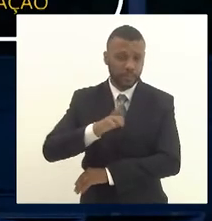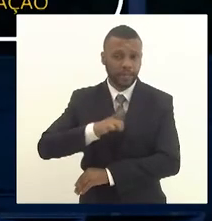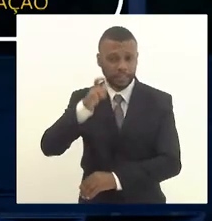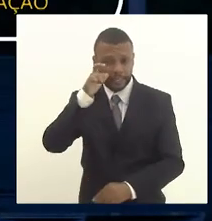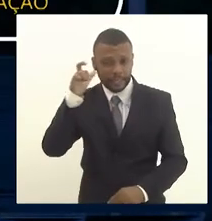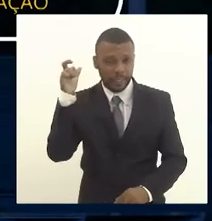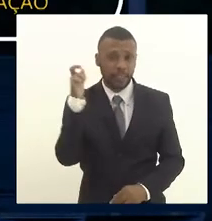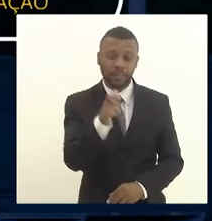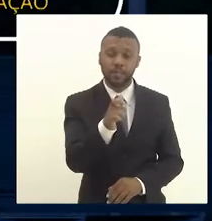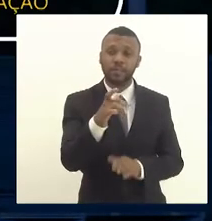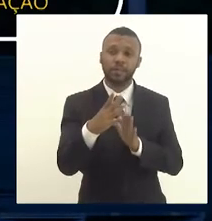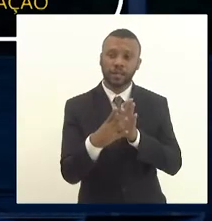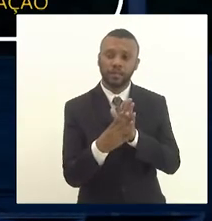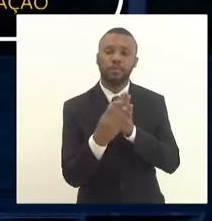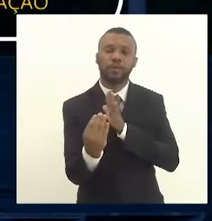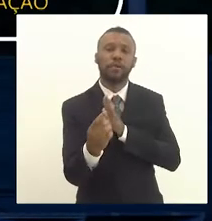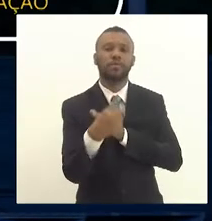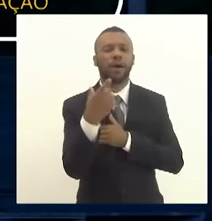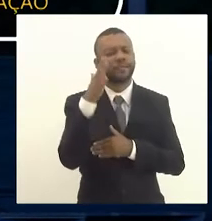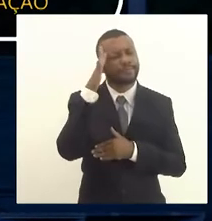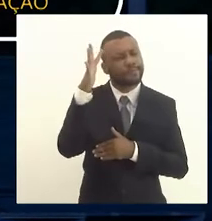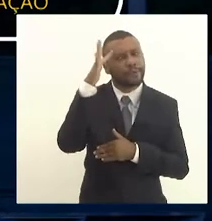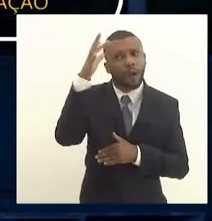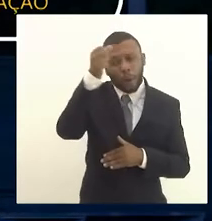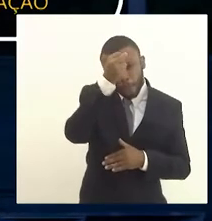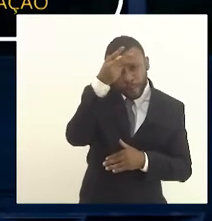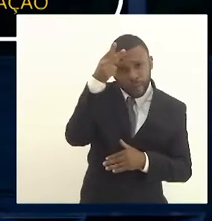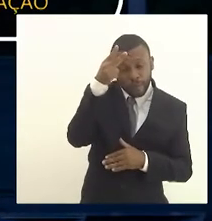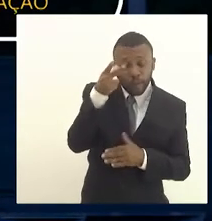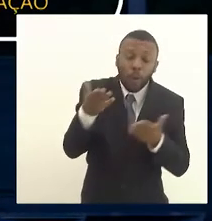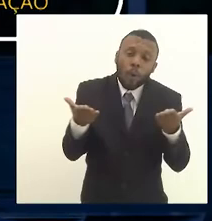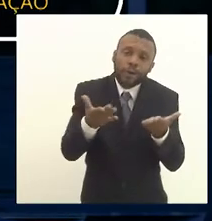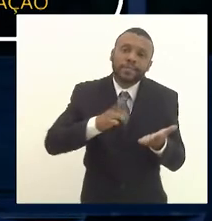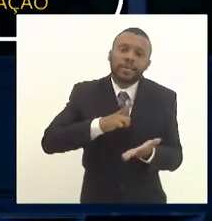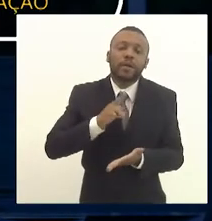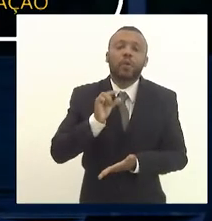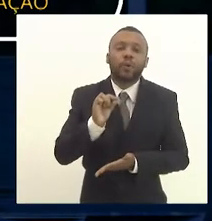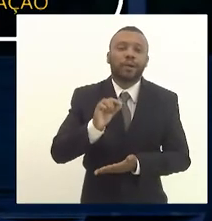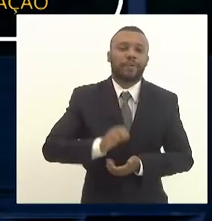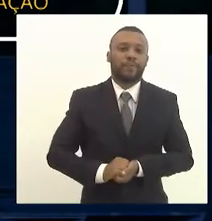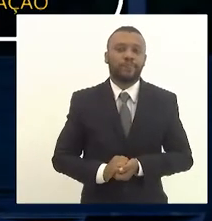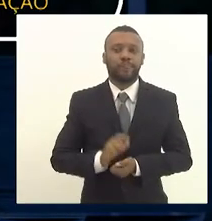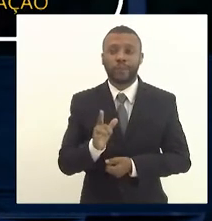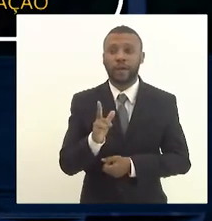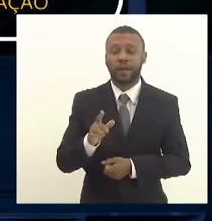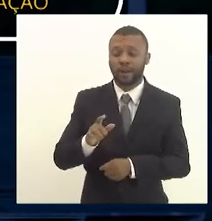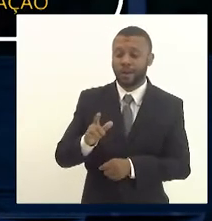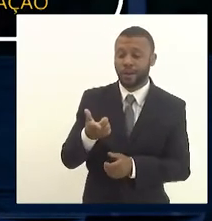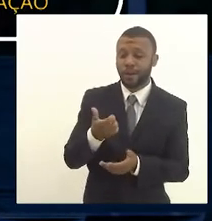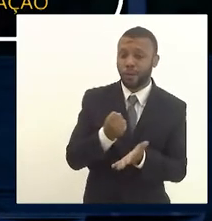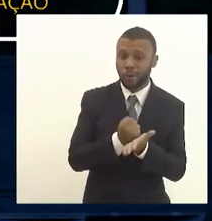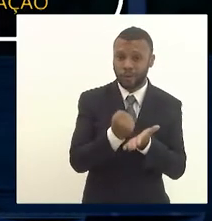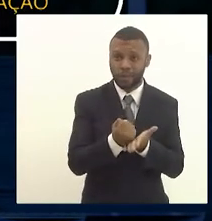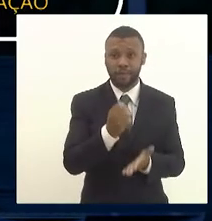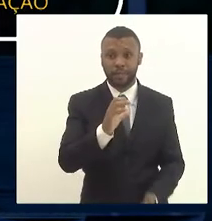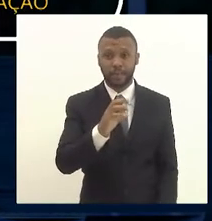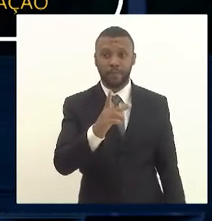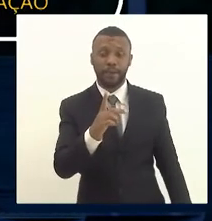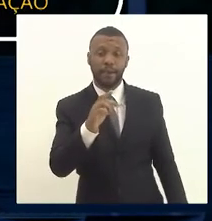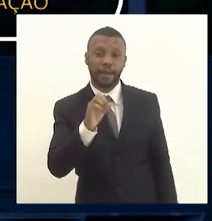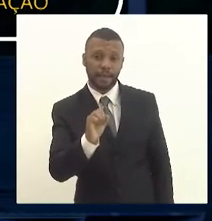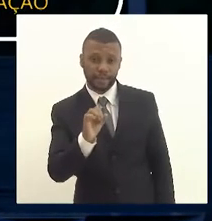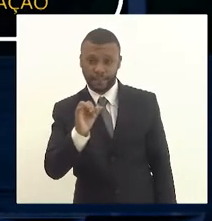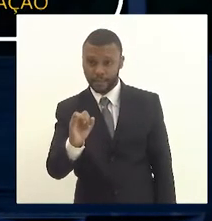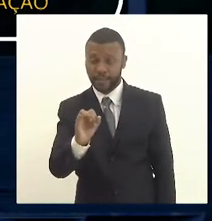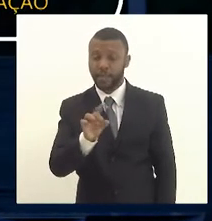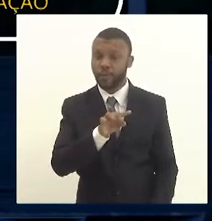esse modelo, o que nós vislumbramos? O município tem hoje à sua disposição o instrumento do CPSI para, nessas limitações